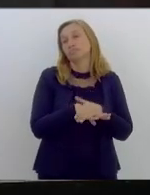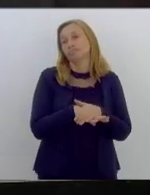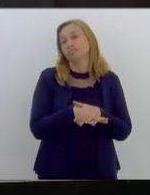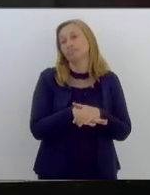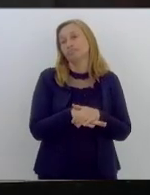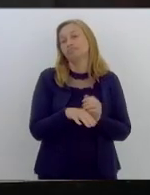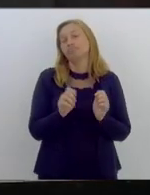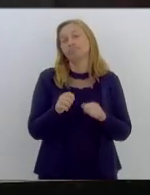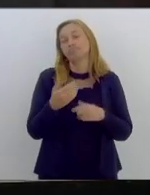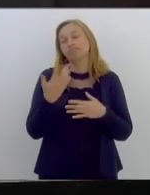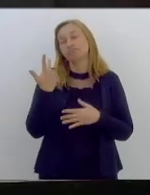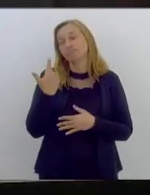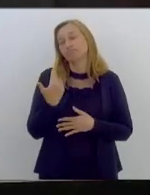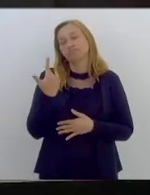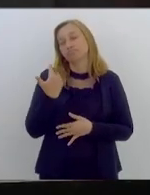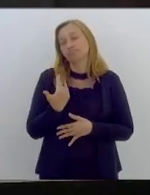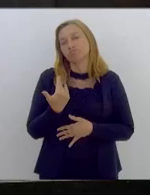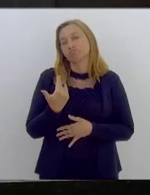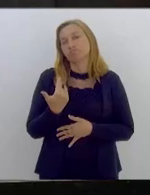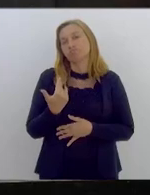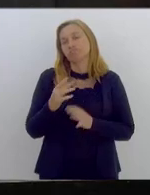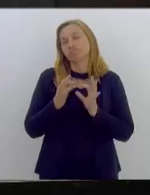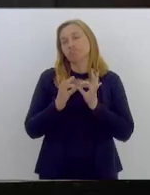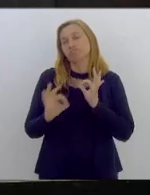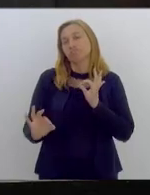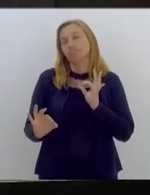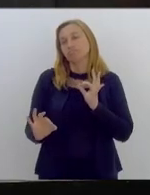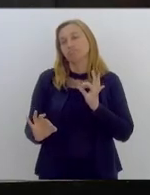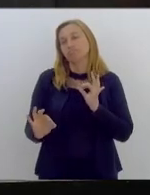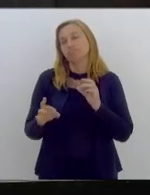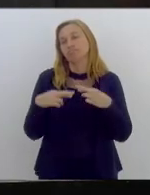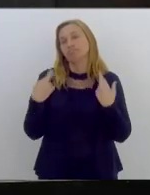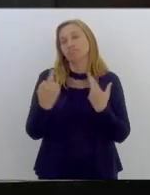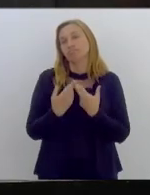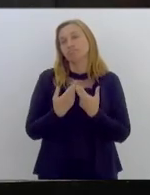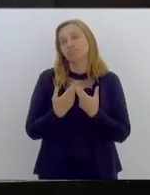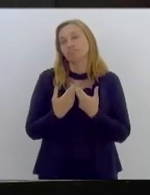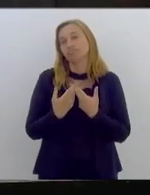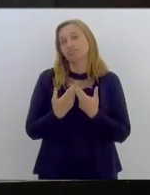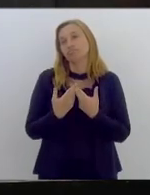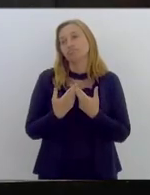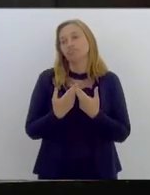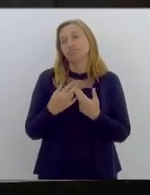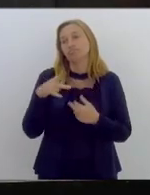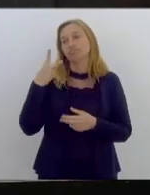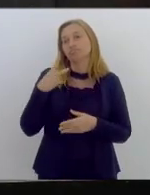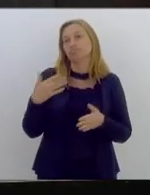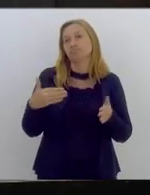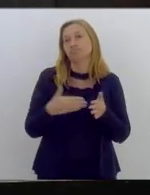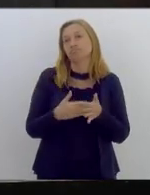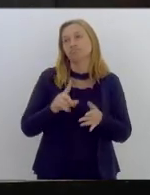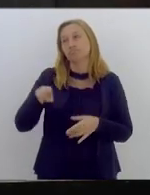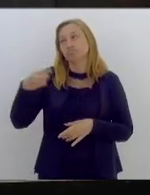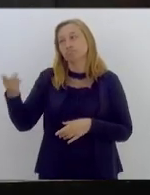dá para tranquilamente se estender essas reuniões do parlamento até a semana que vem. Mas